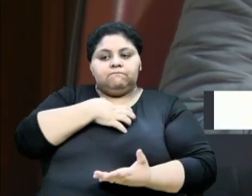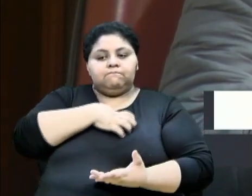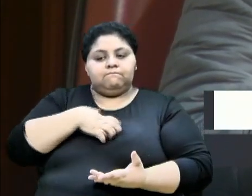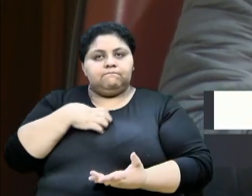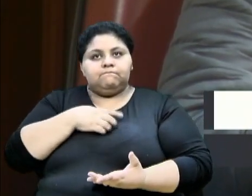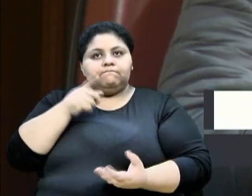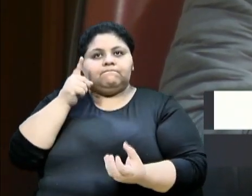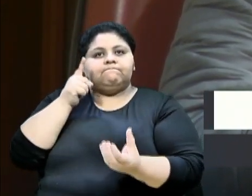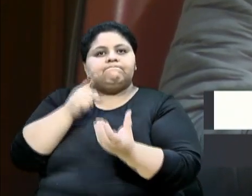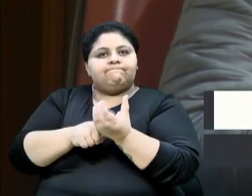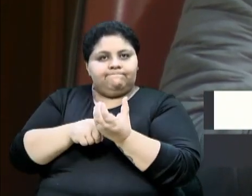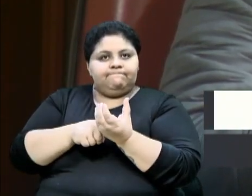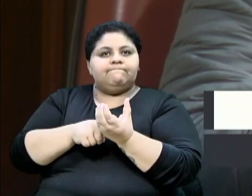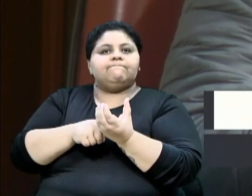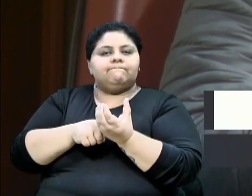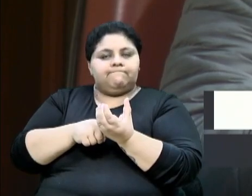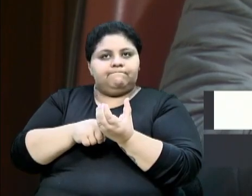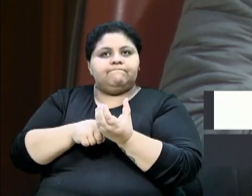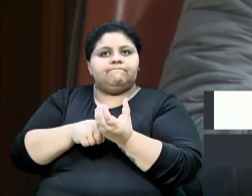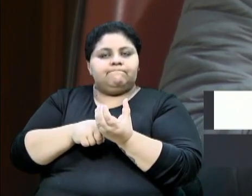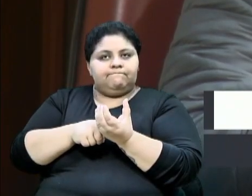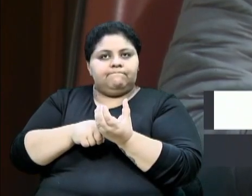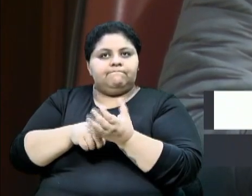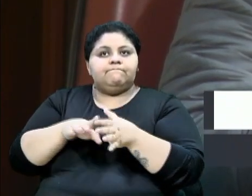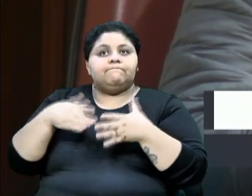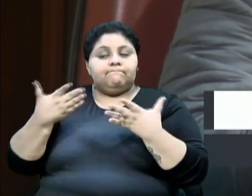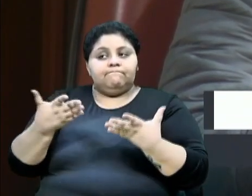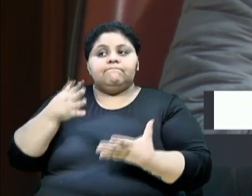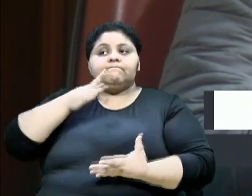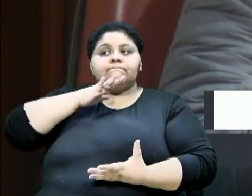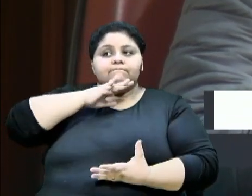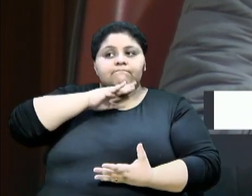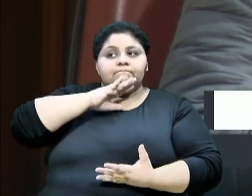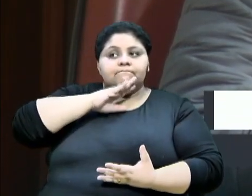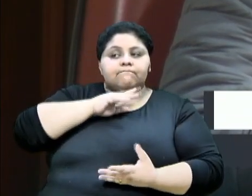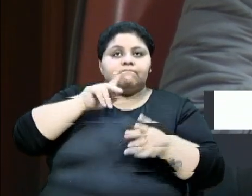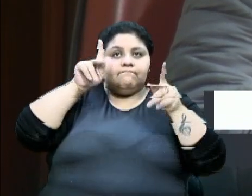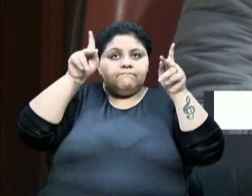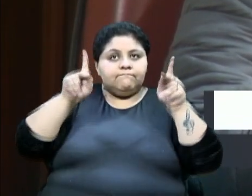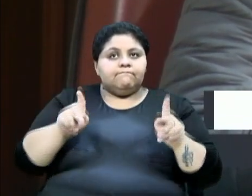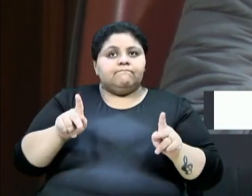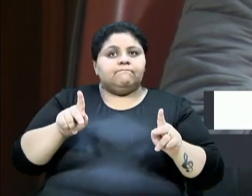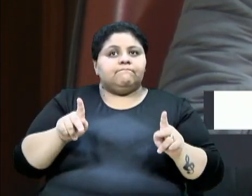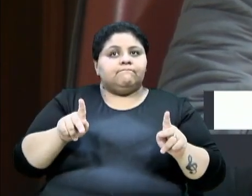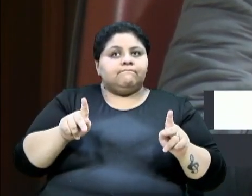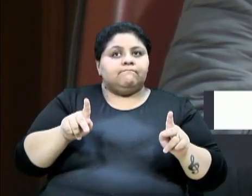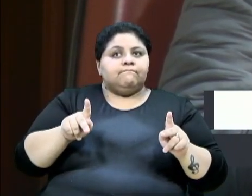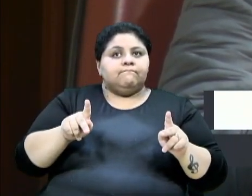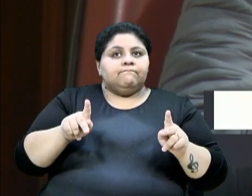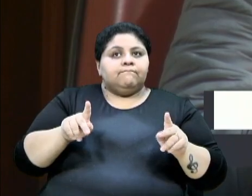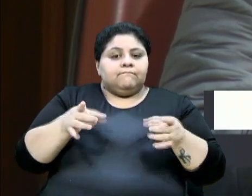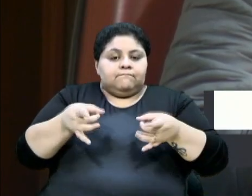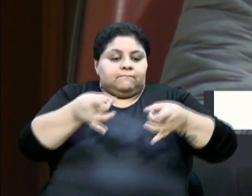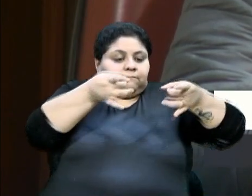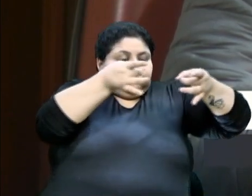chamo a atenção aqui agora, porque eu quero resgatar lá na frente e dizer parabéns, foi previsto aquilo que eu falei na